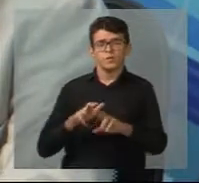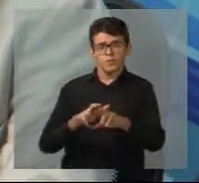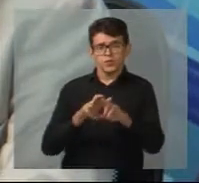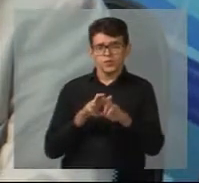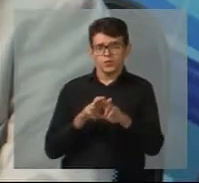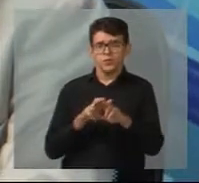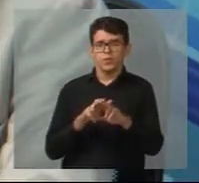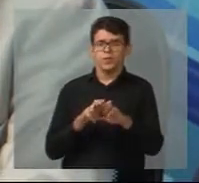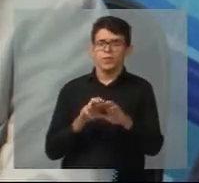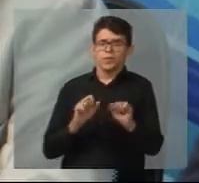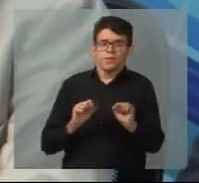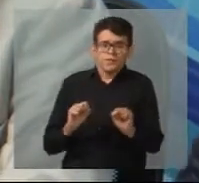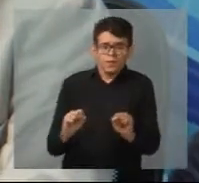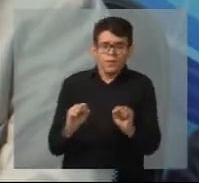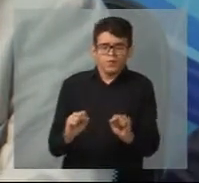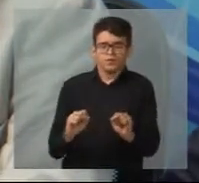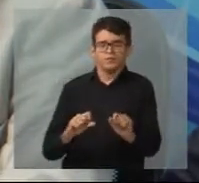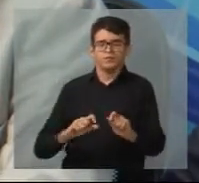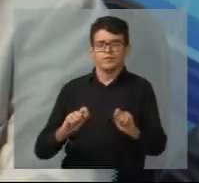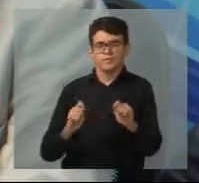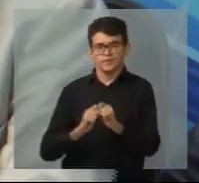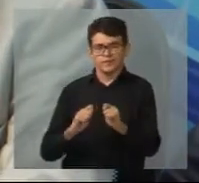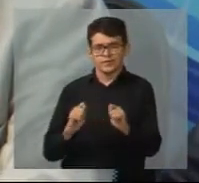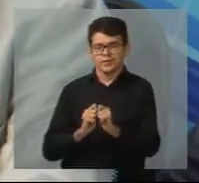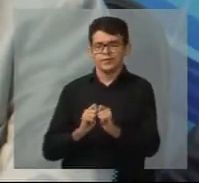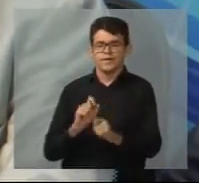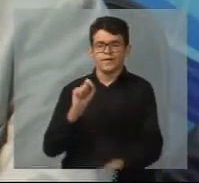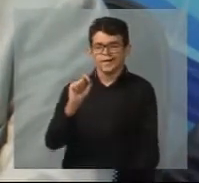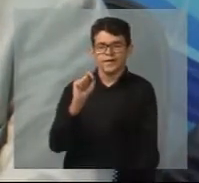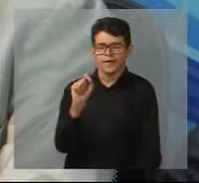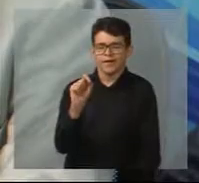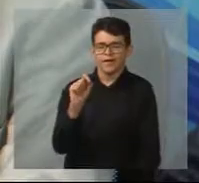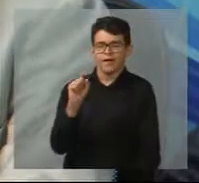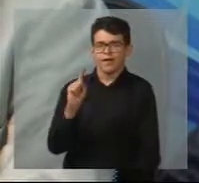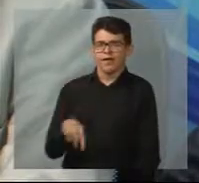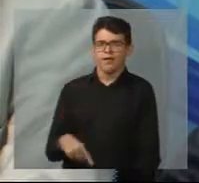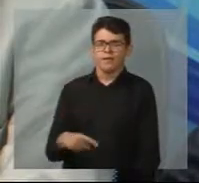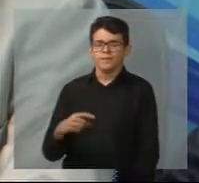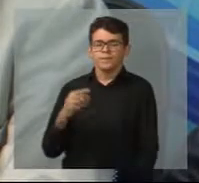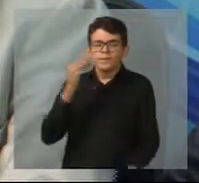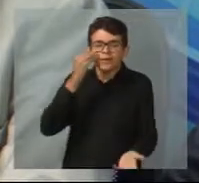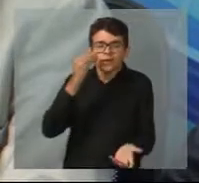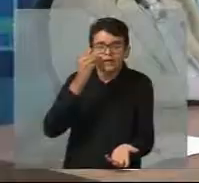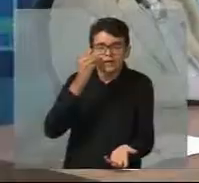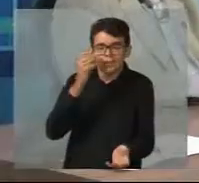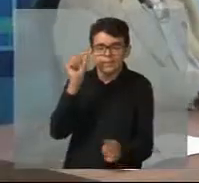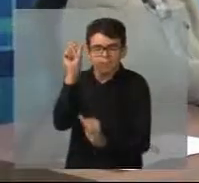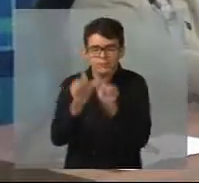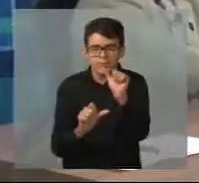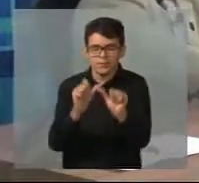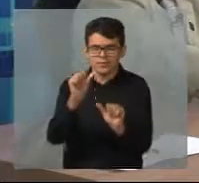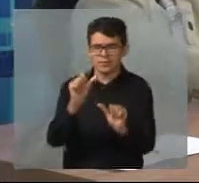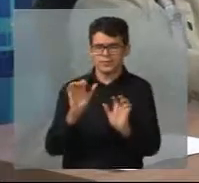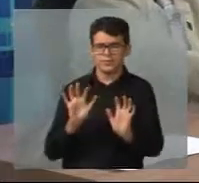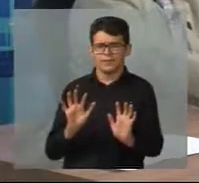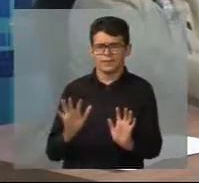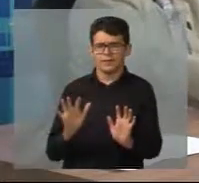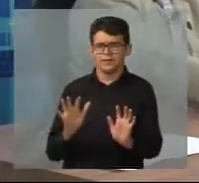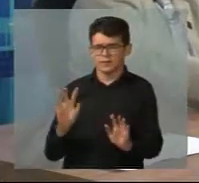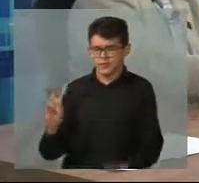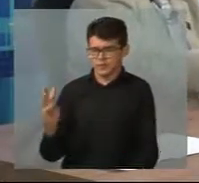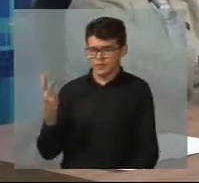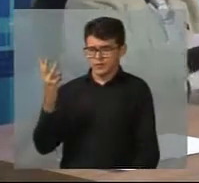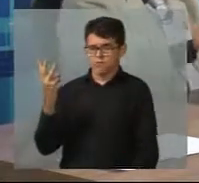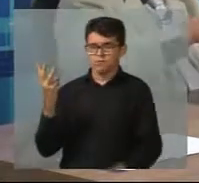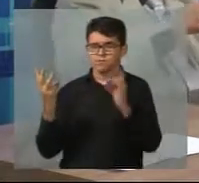tese diferente daquela que foi adotada num tribunal. Mas 3 desembargadores,